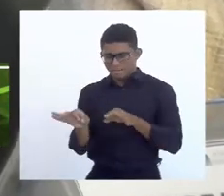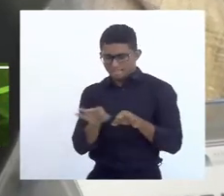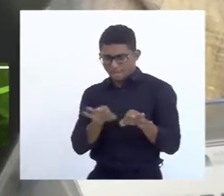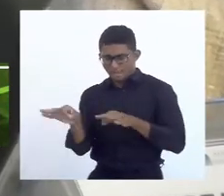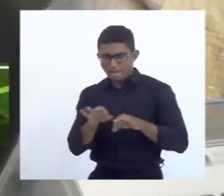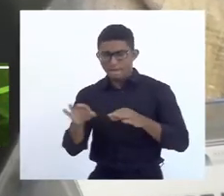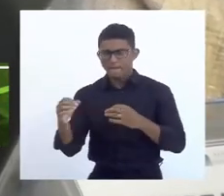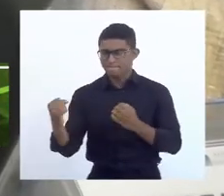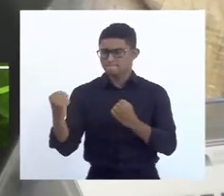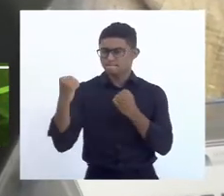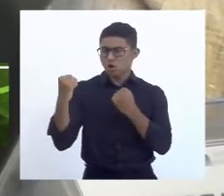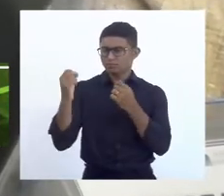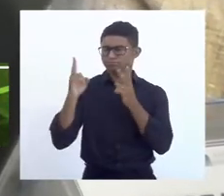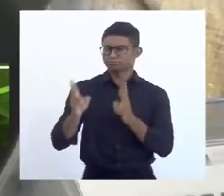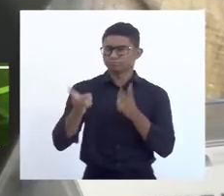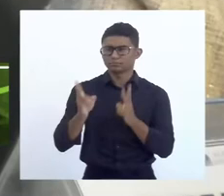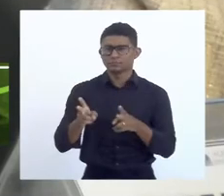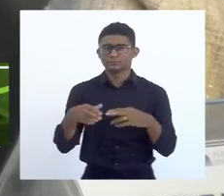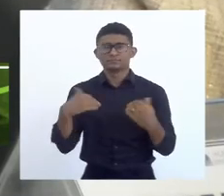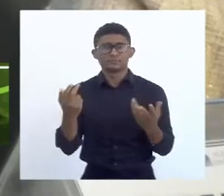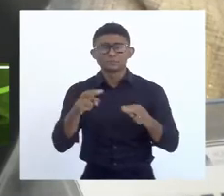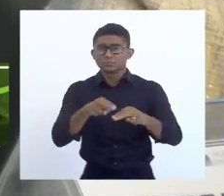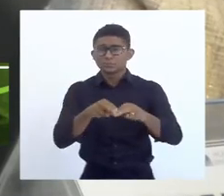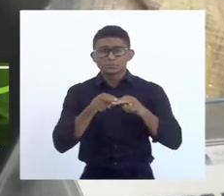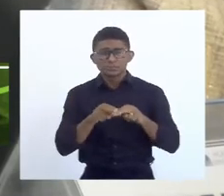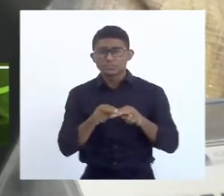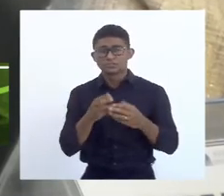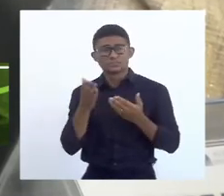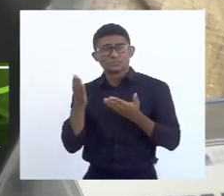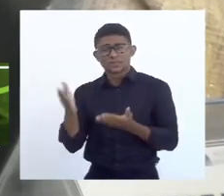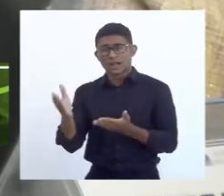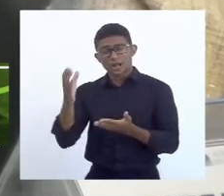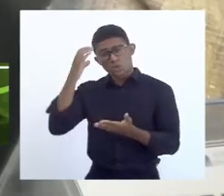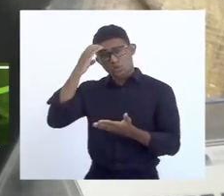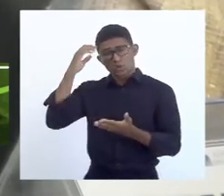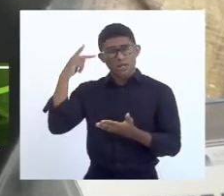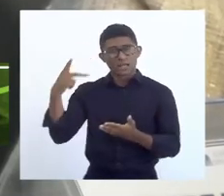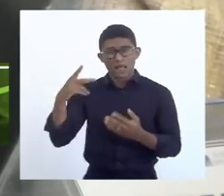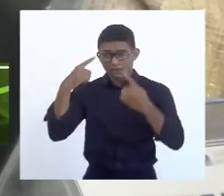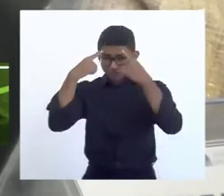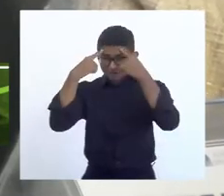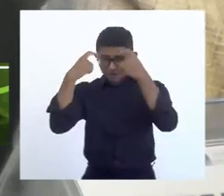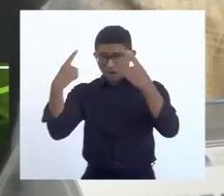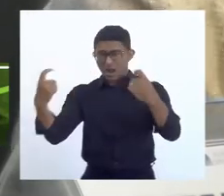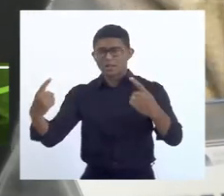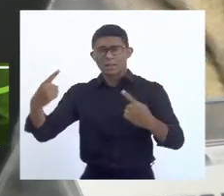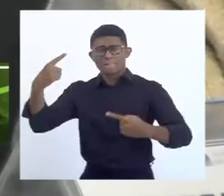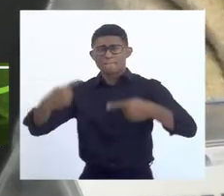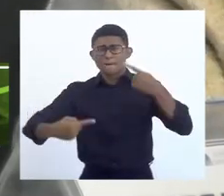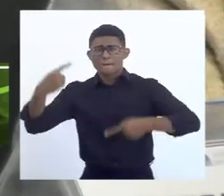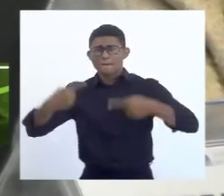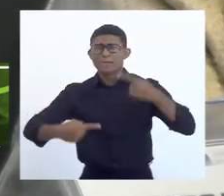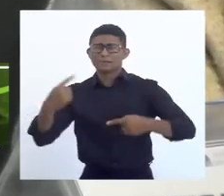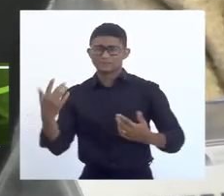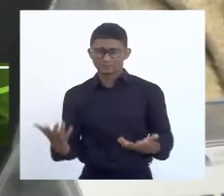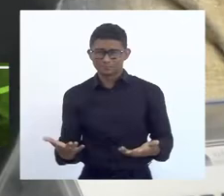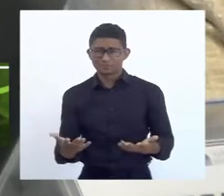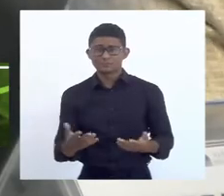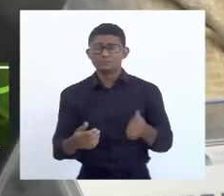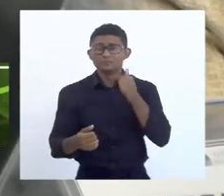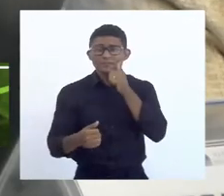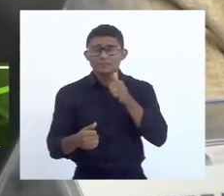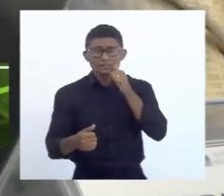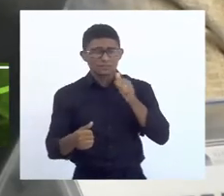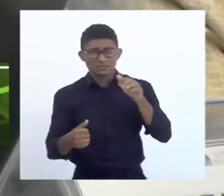que ela é tanto a causa quanto um efeito da subrepresentação. As mulheres não